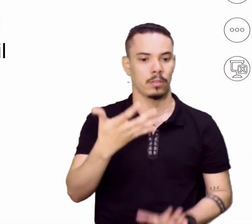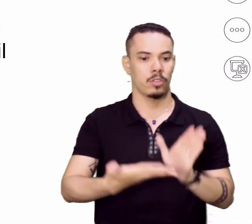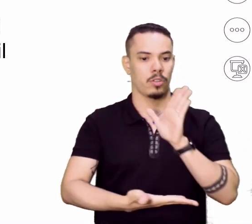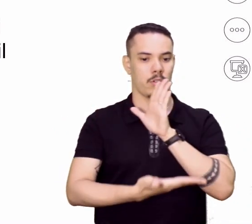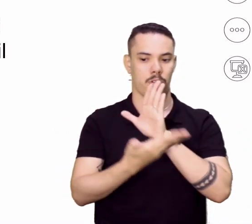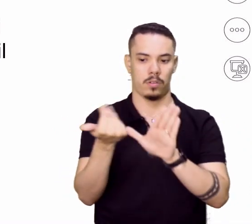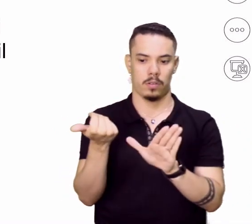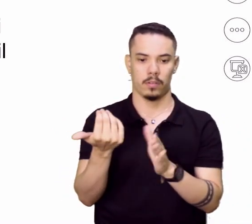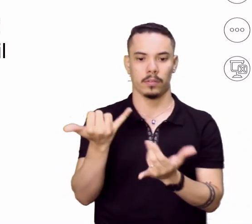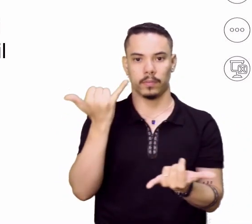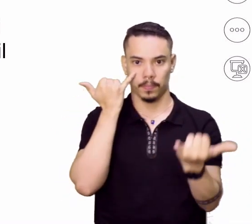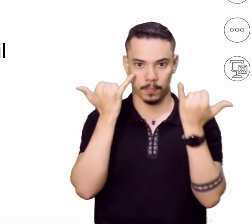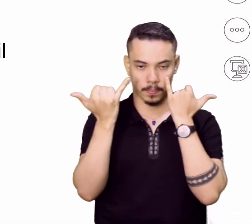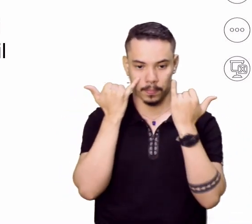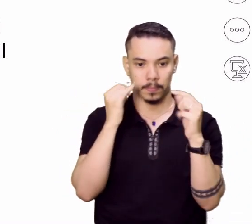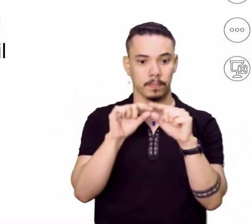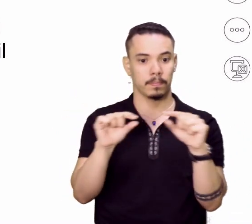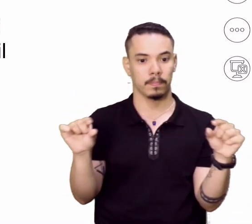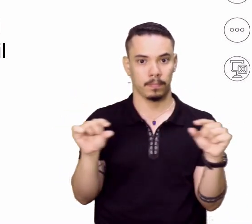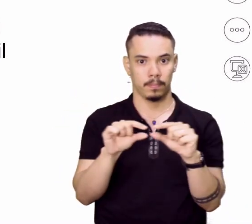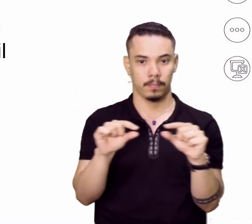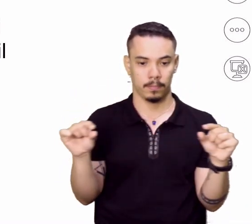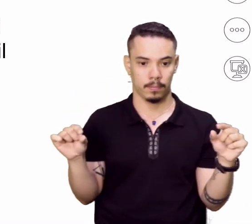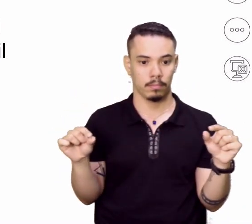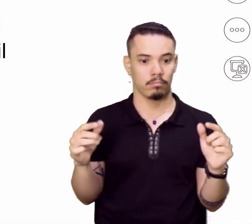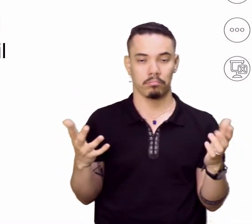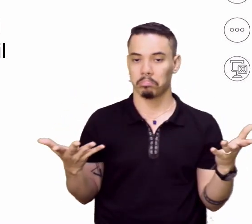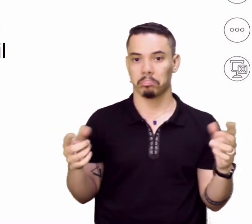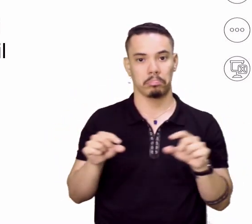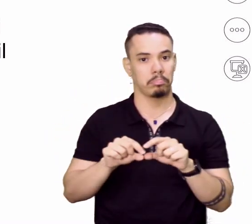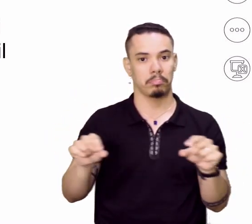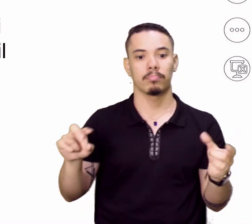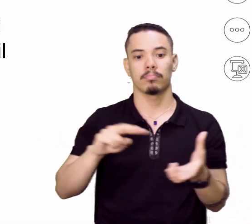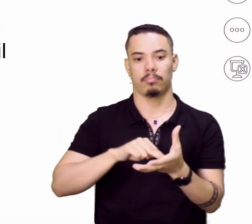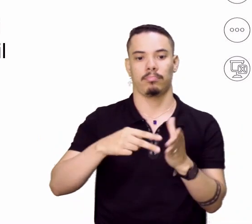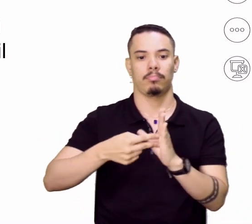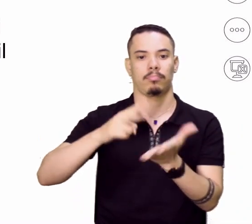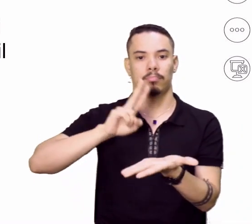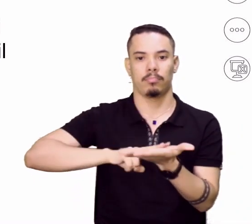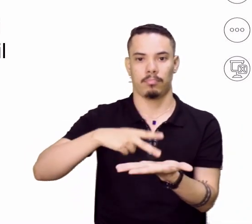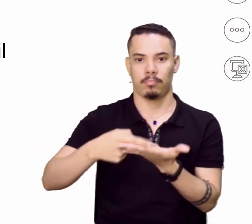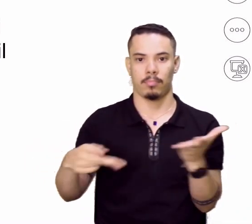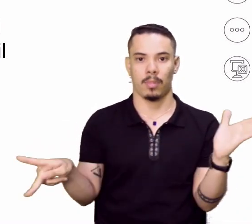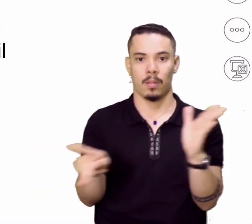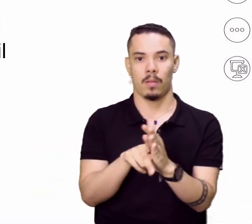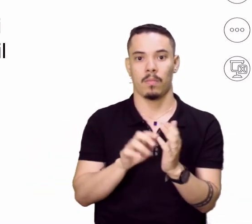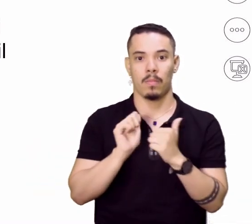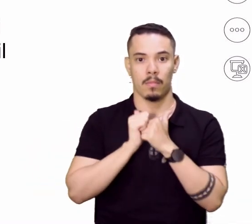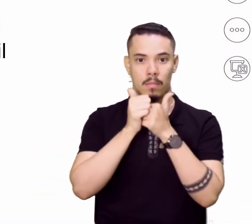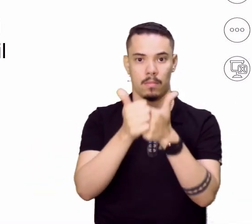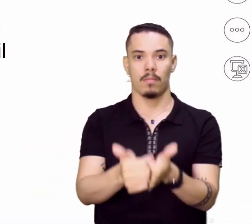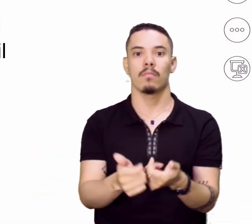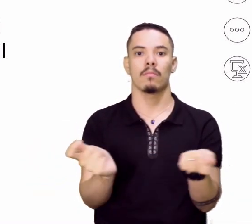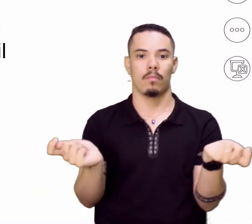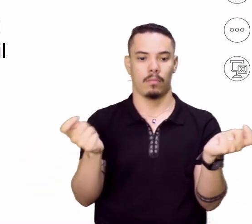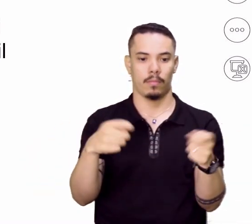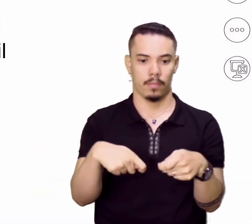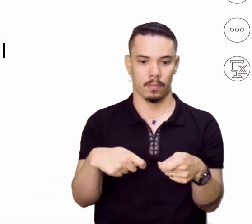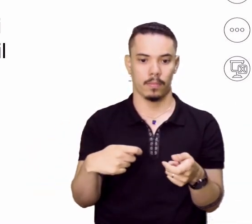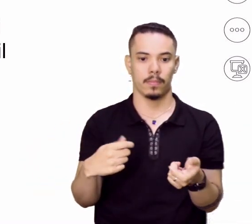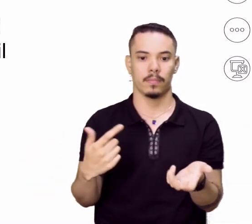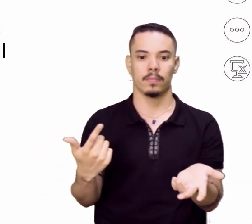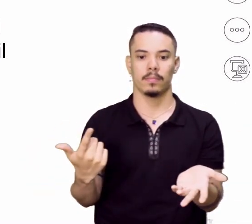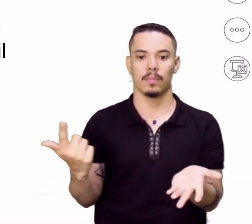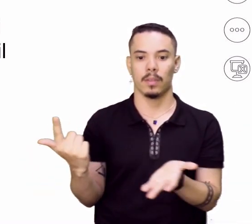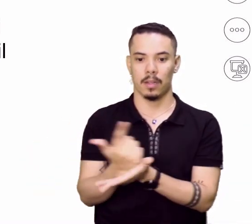informação da minha frase, a frase ainda vai ter sentido. O livro é muito bom. The